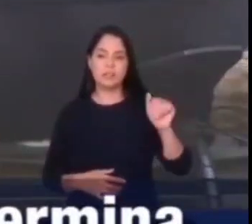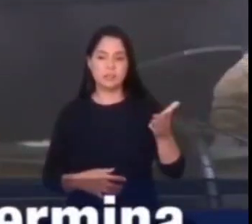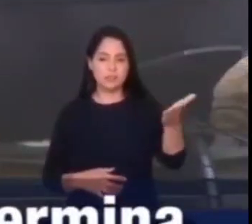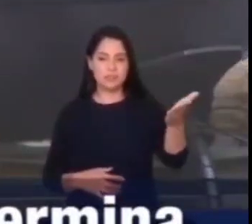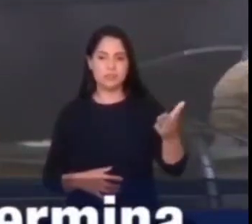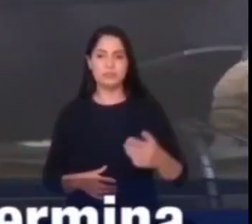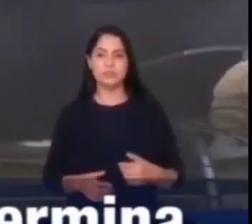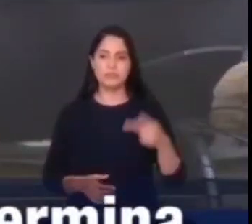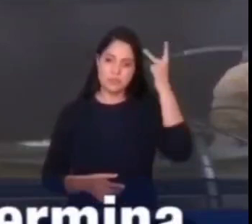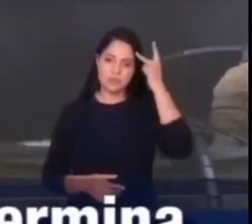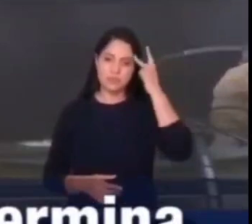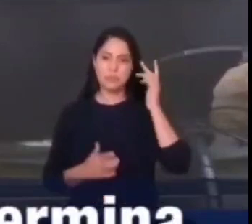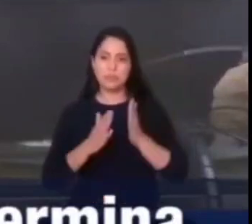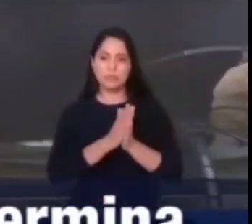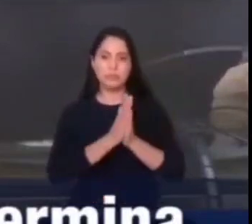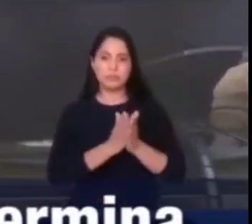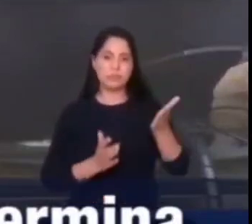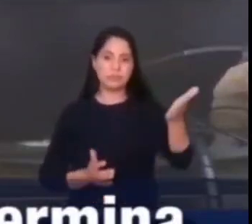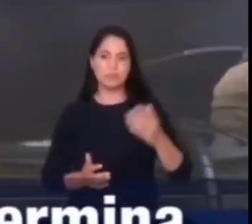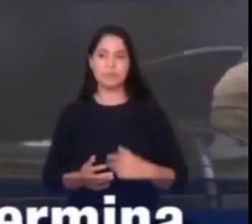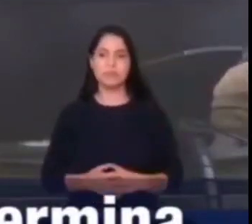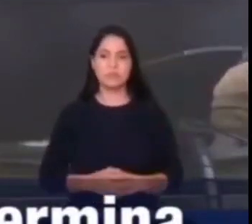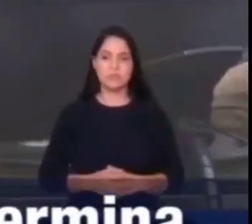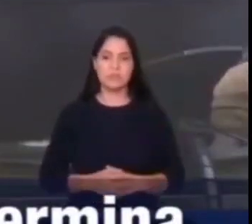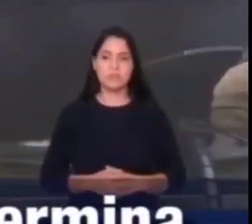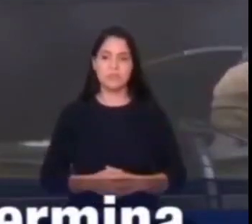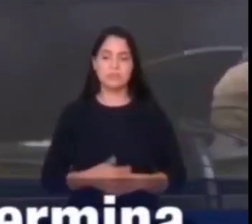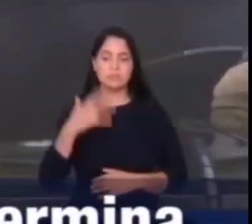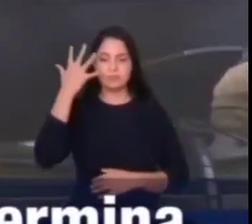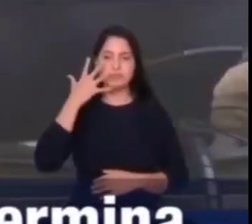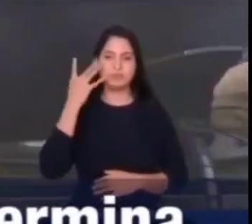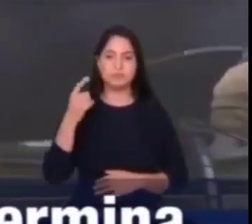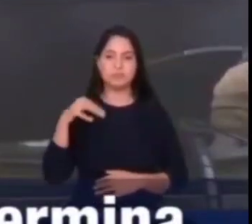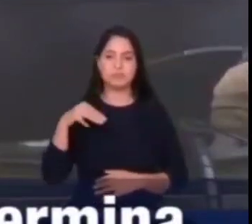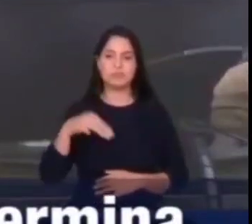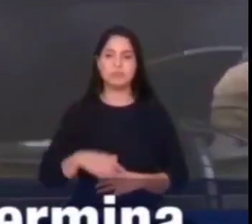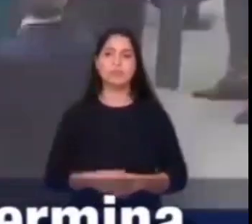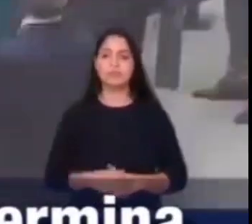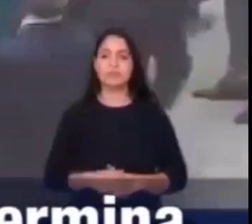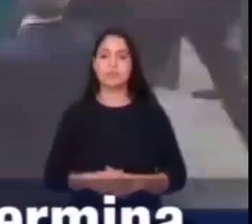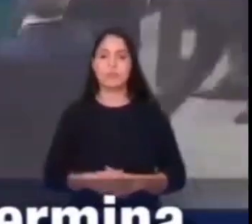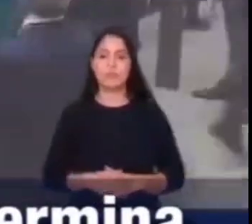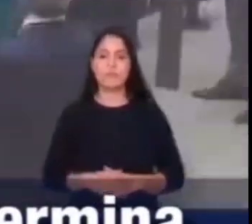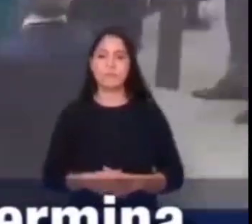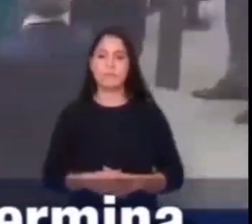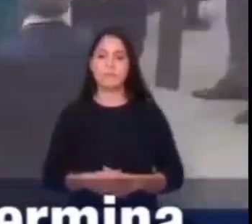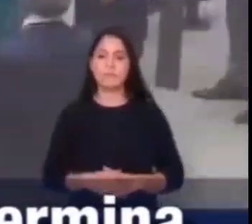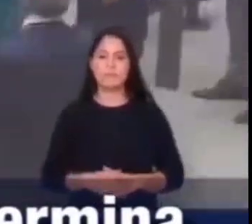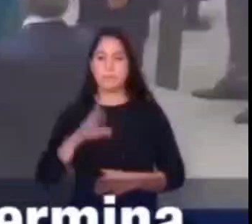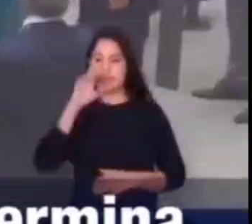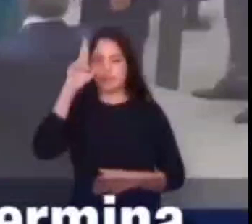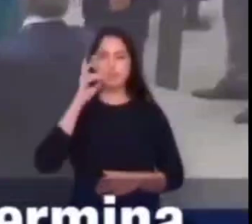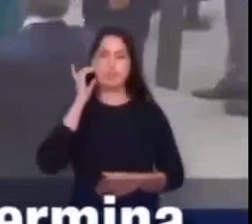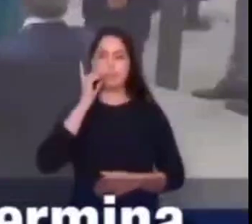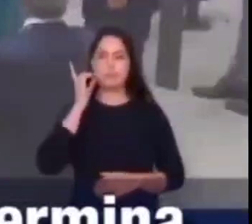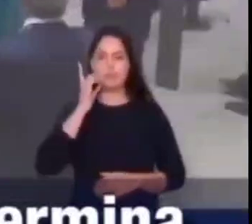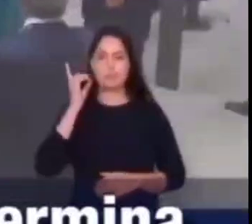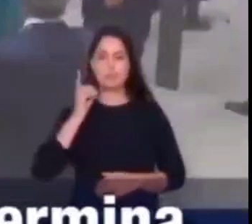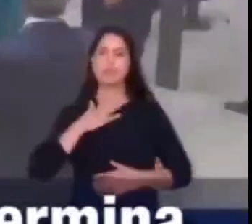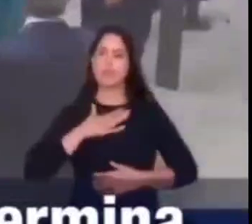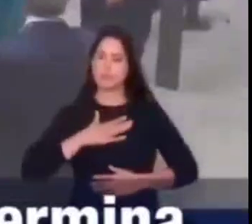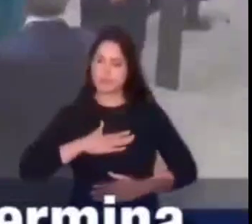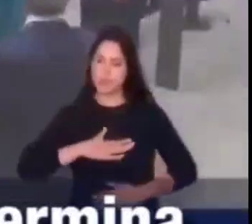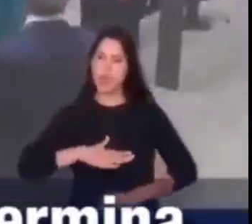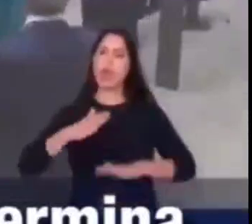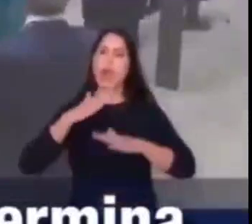Adriana Ventura de São Paulo, por favor, tem Vossa Excelência a palavra por um minuto. Vamos solicitar aos senhores deputados que tenham